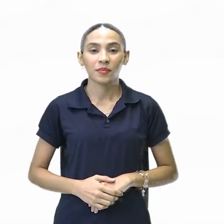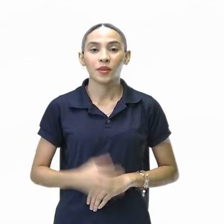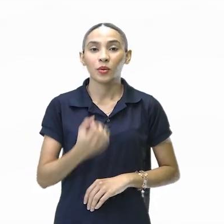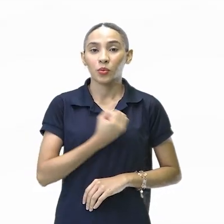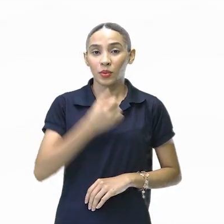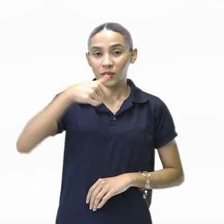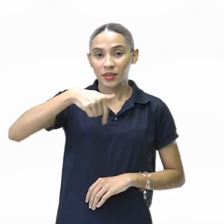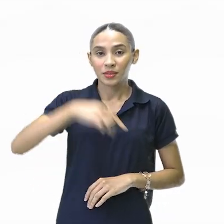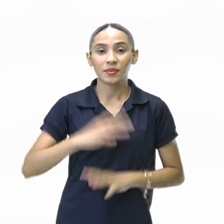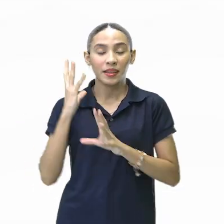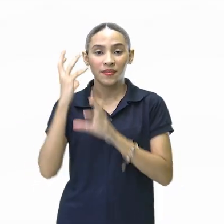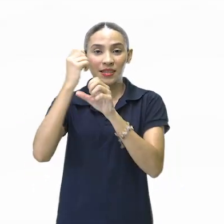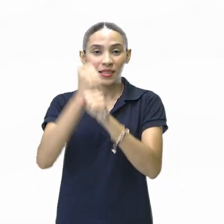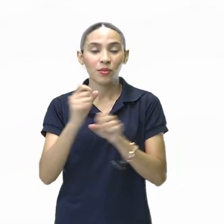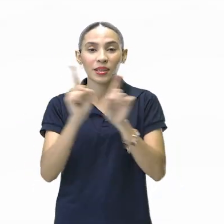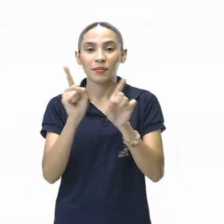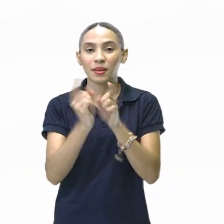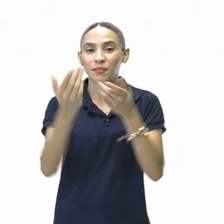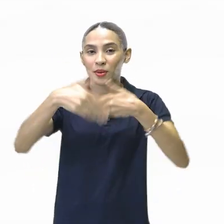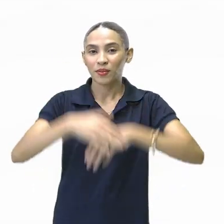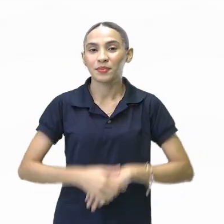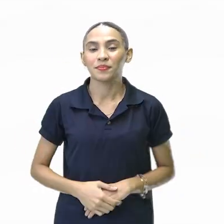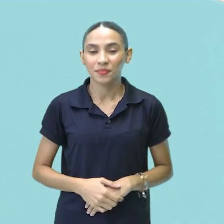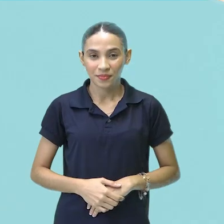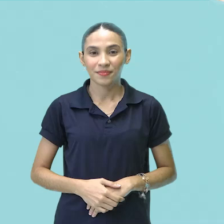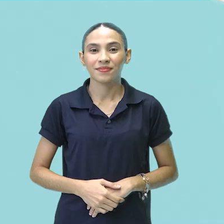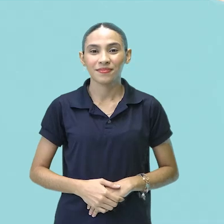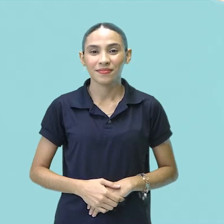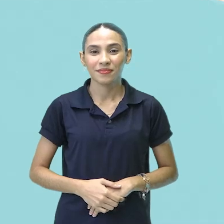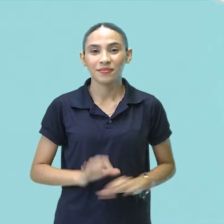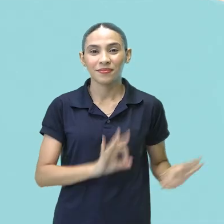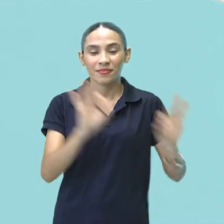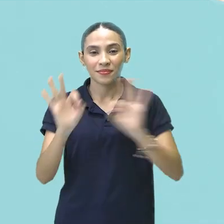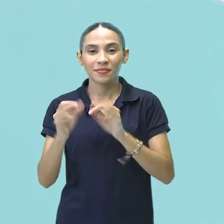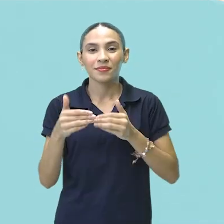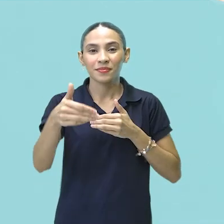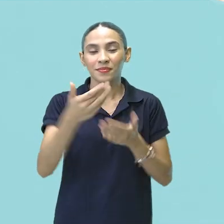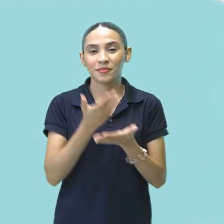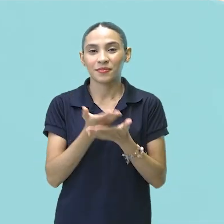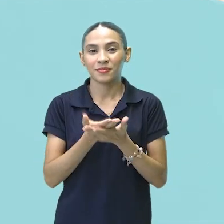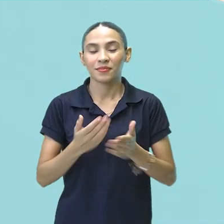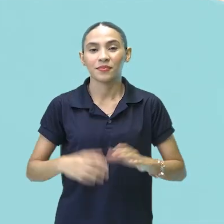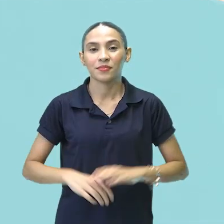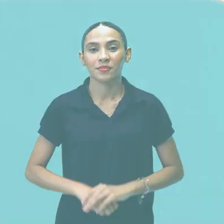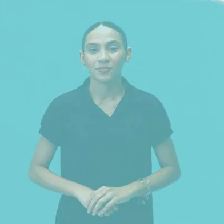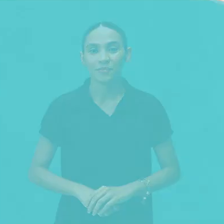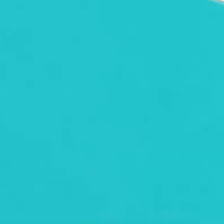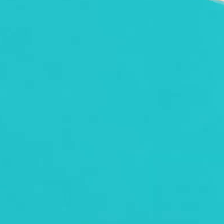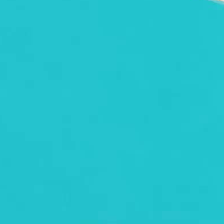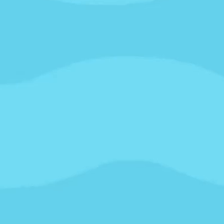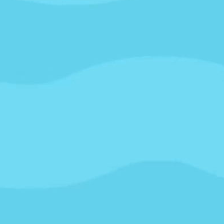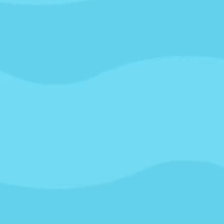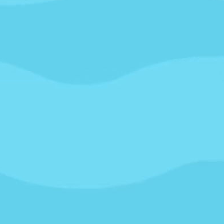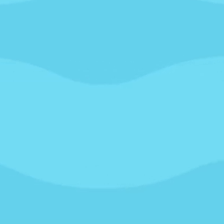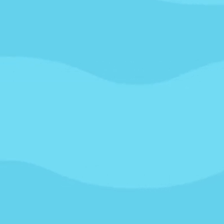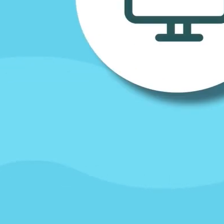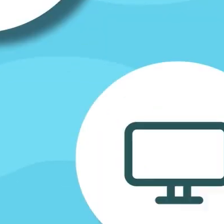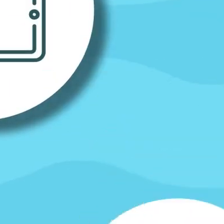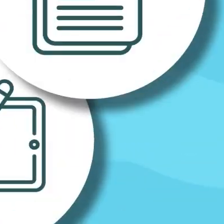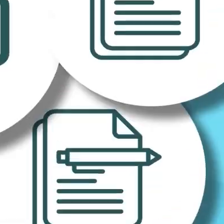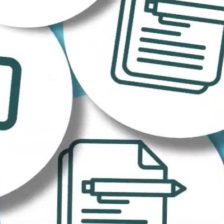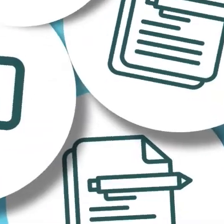Aula 7, revisão e avaliação. Vamos então à nossa aula de hoje.